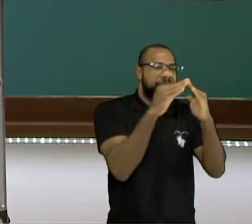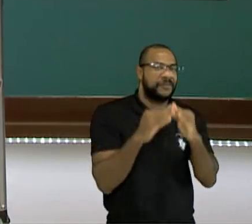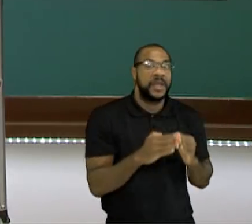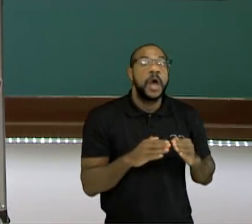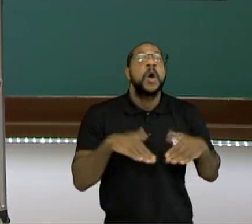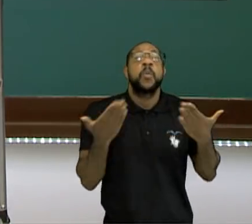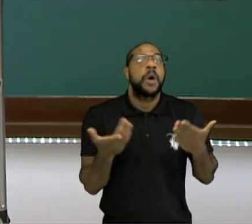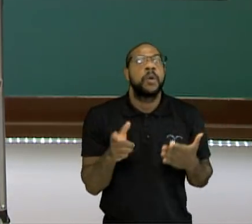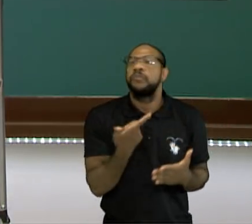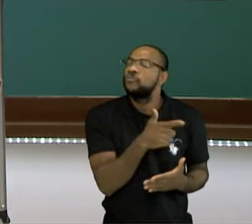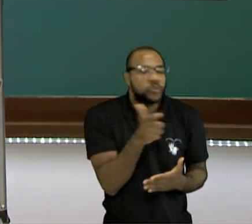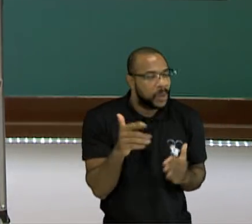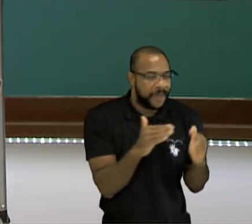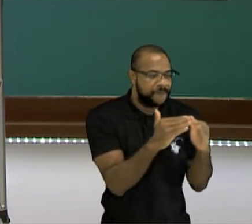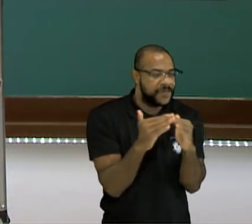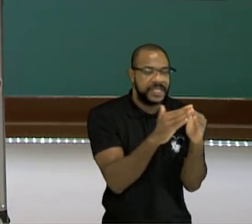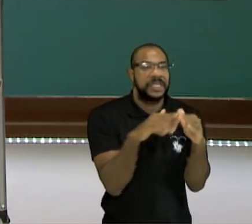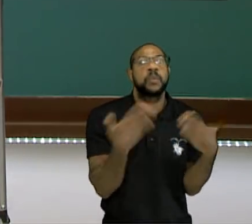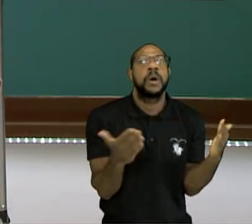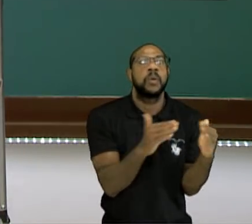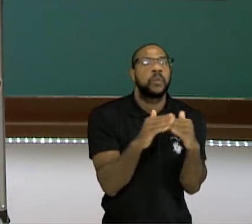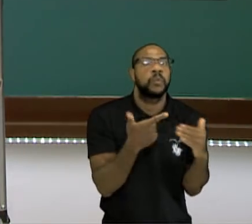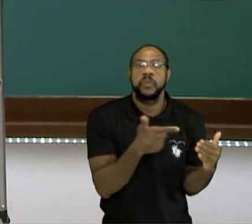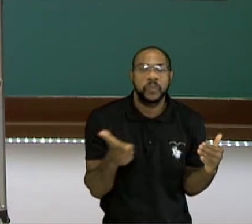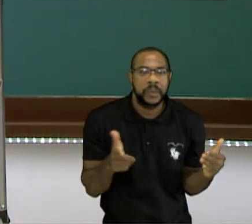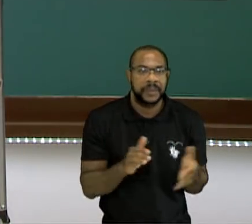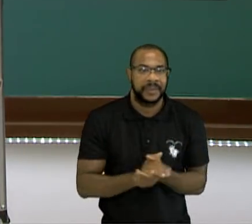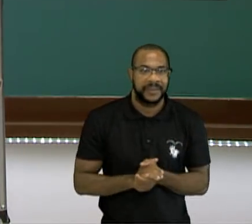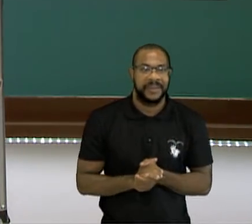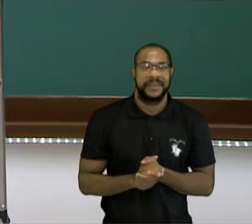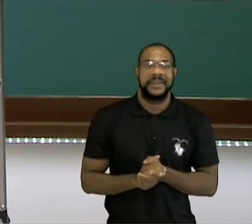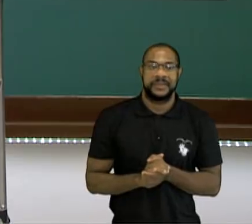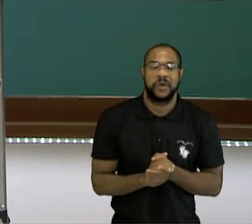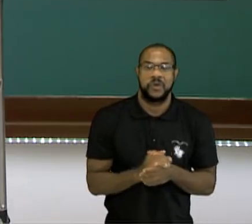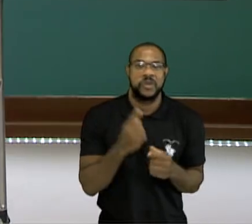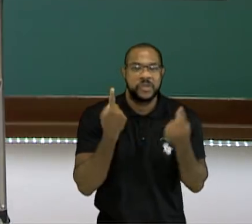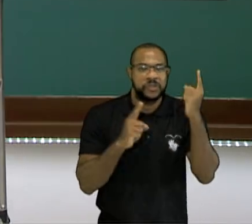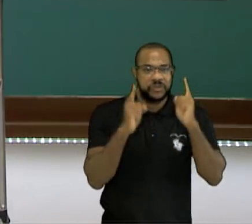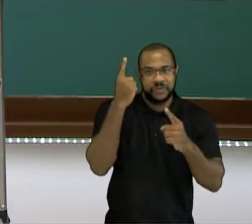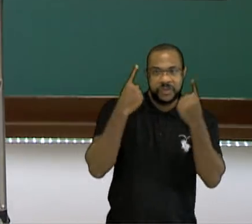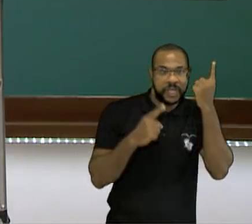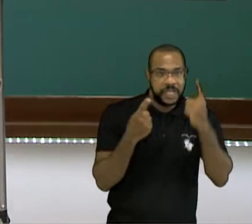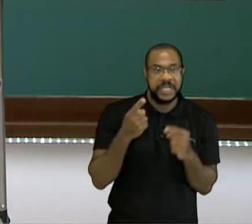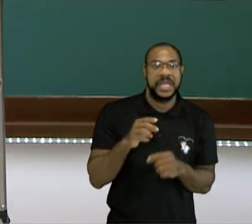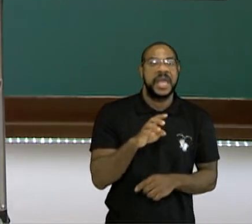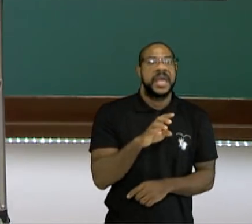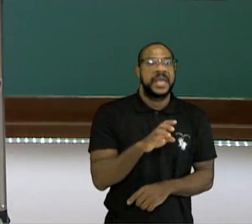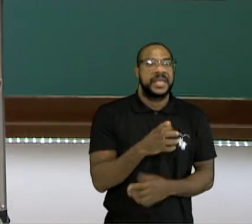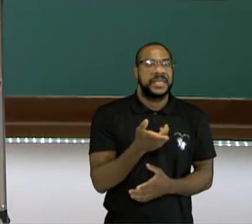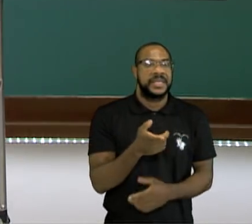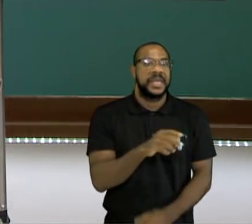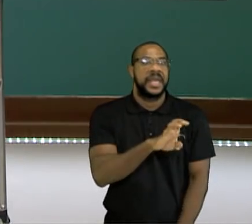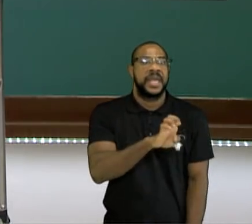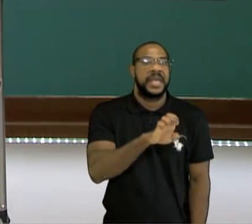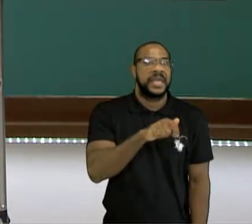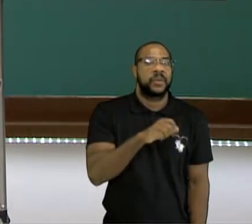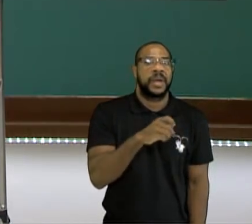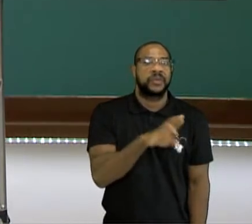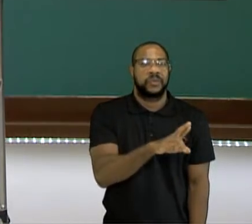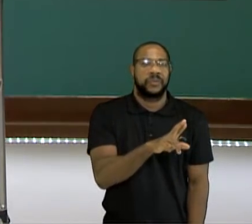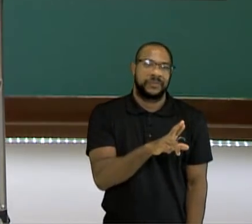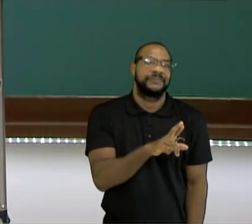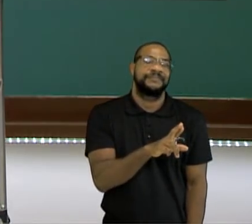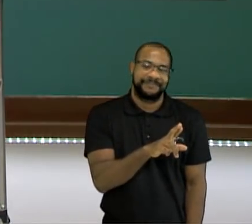faz fronteira, quem anotou letra B, Chile e Equador, está certo, né? O Brasil não faz fronteira